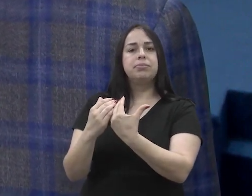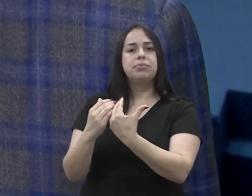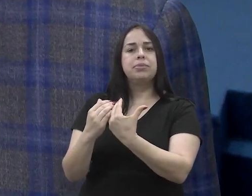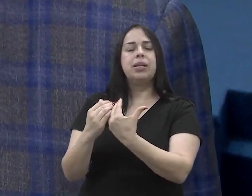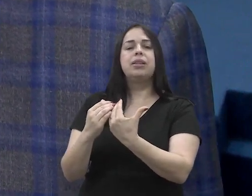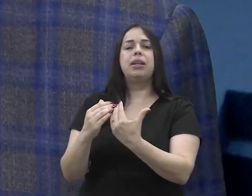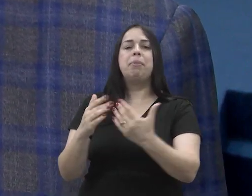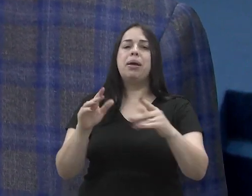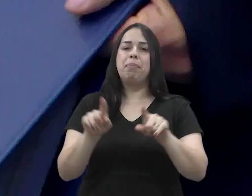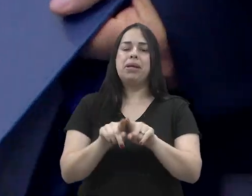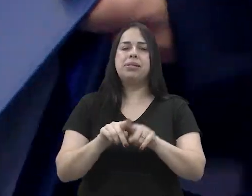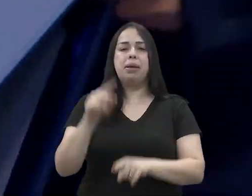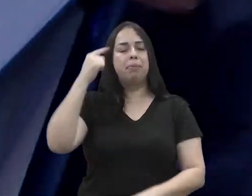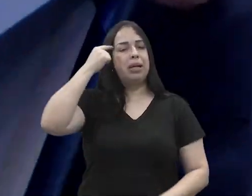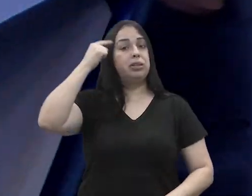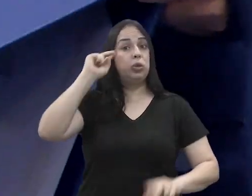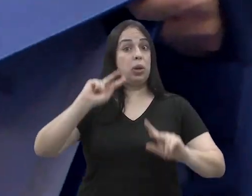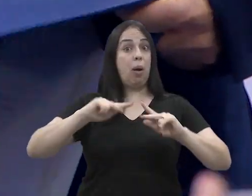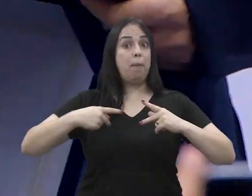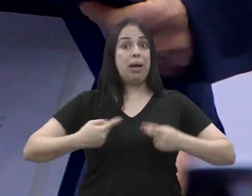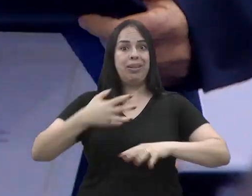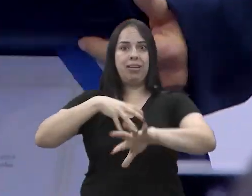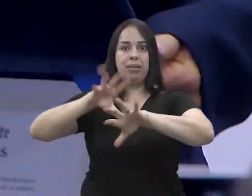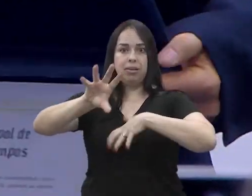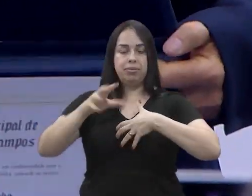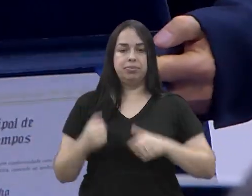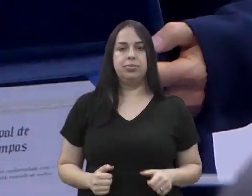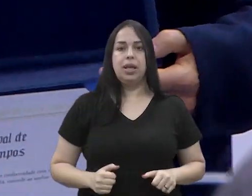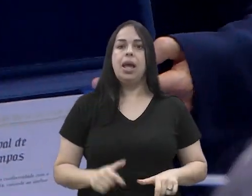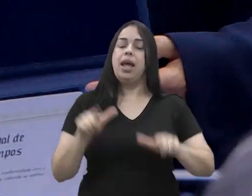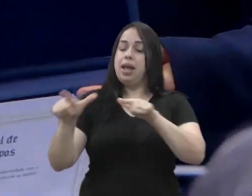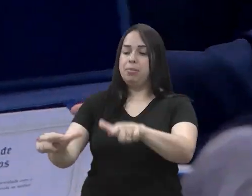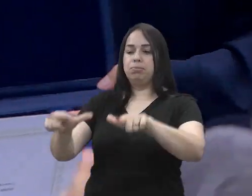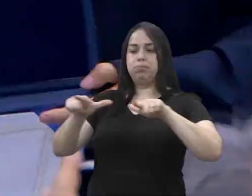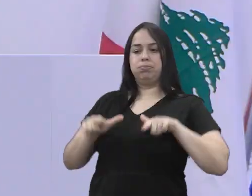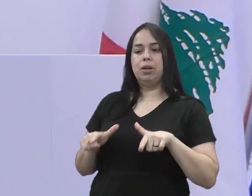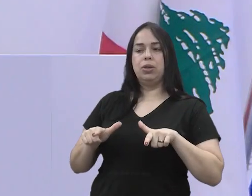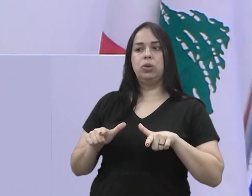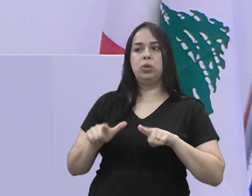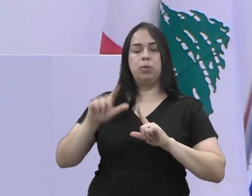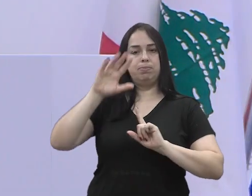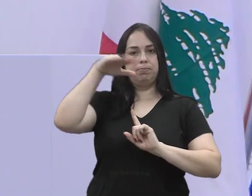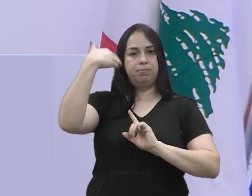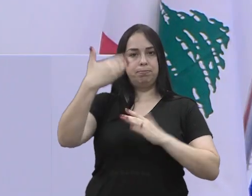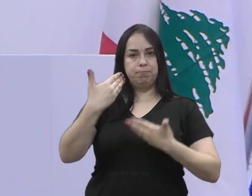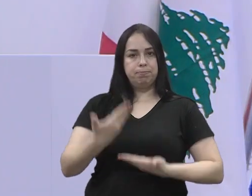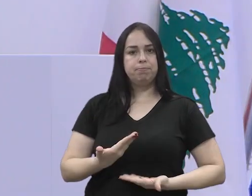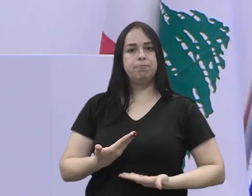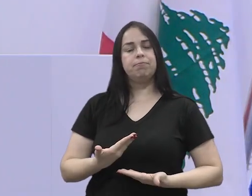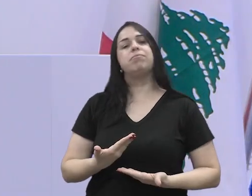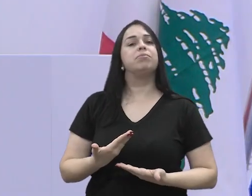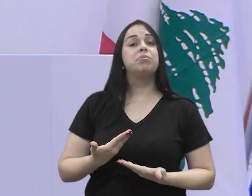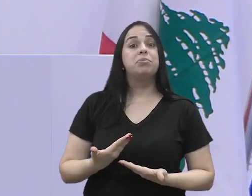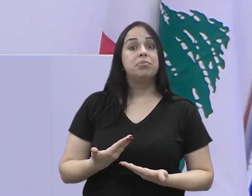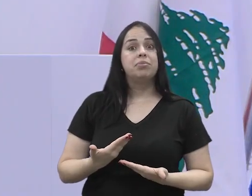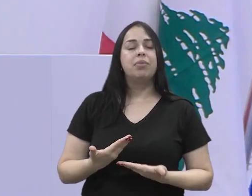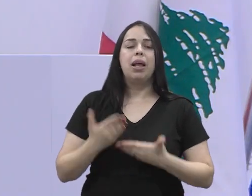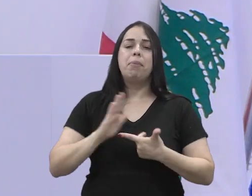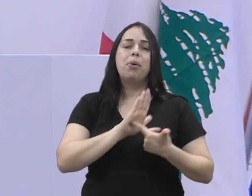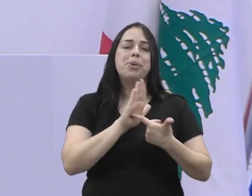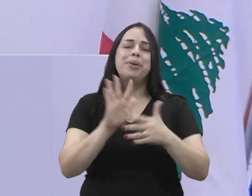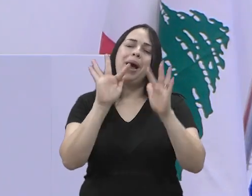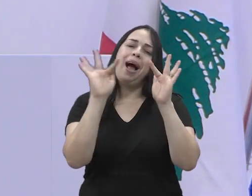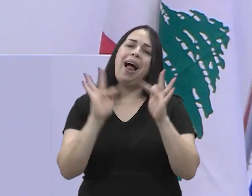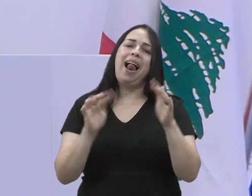nossa humanidade. Após receber o título das mãos da vereadora Amélia Naomi, o homenageado Ramzi Youssef Taha